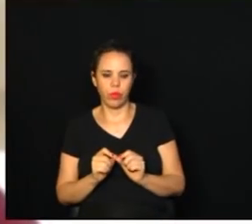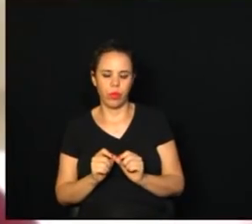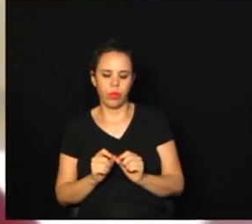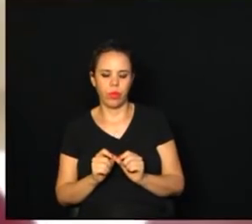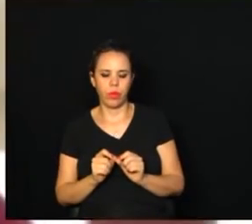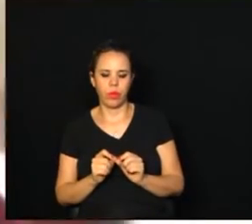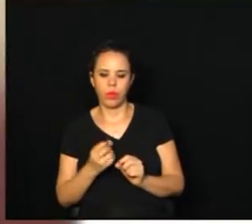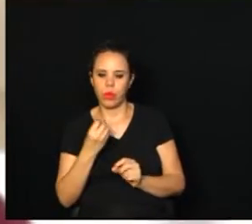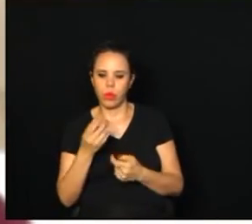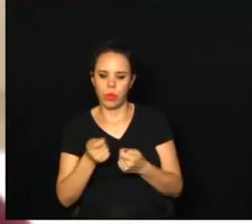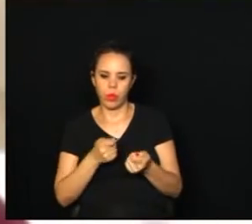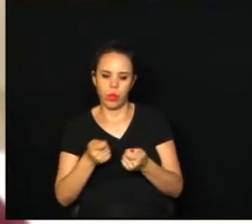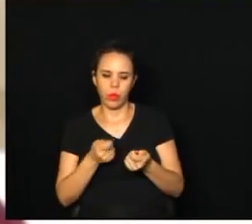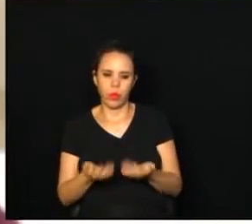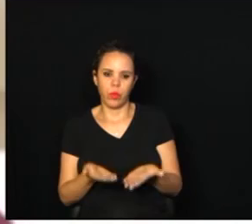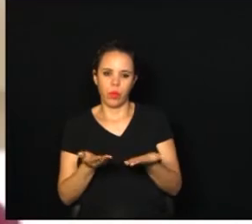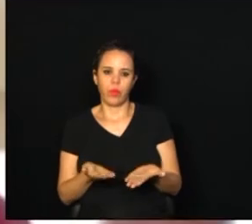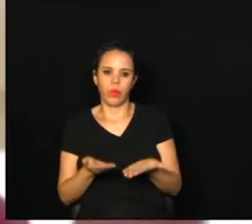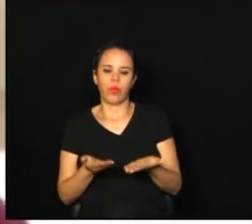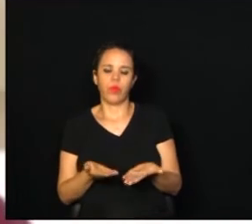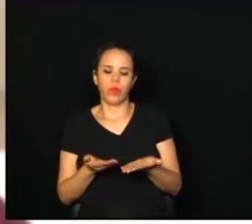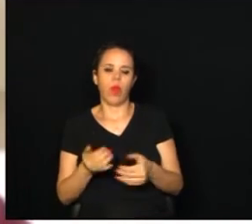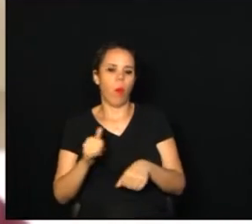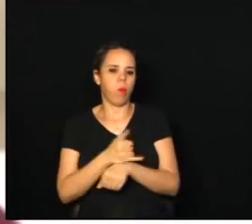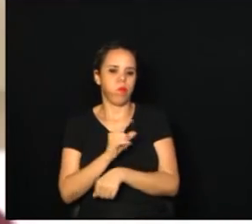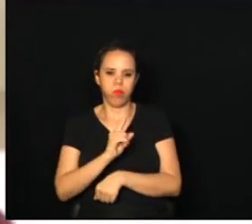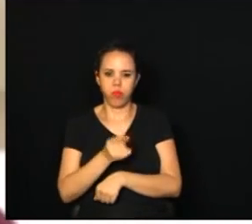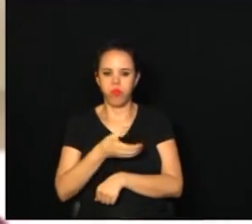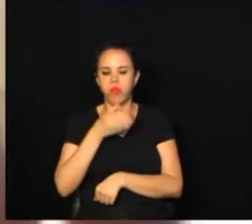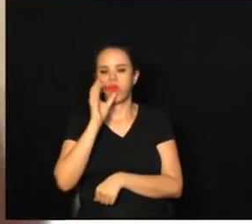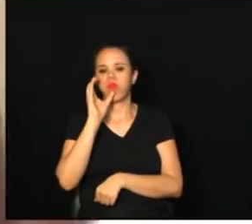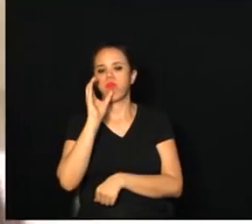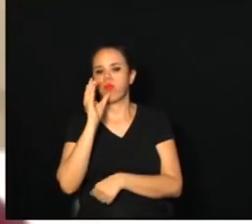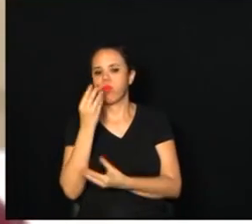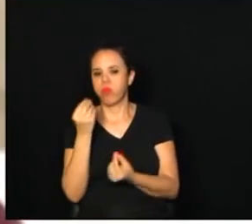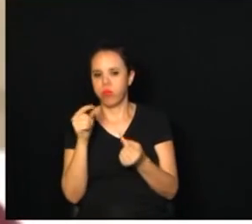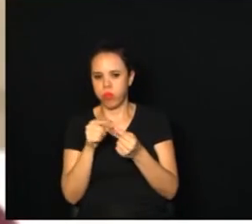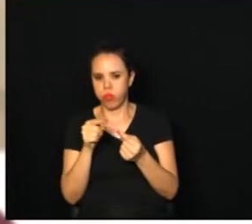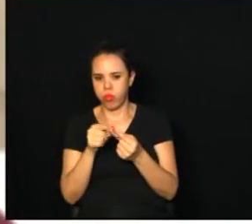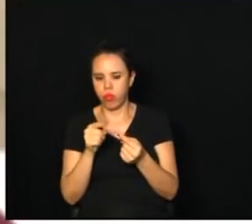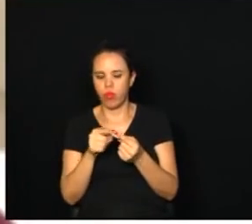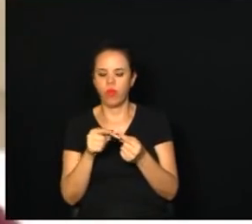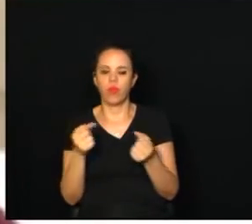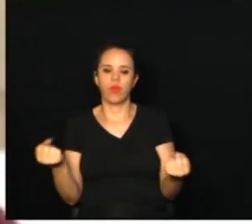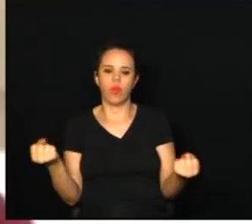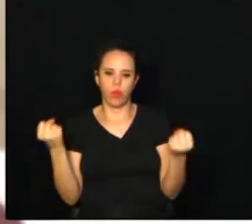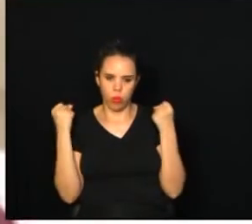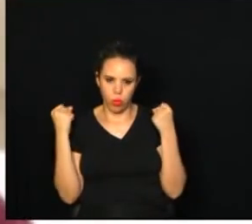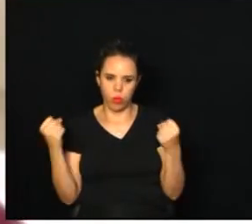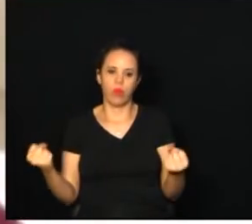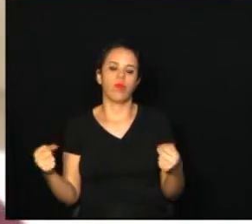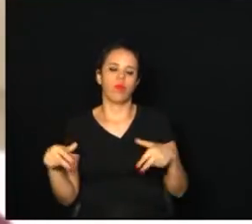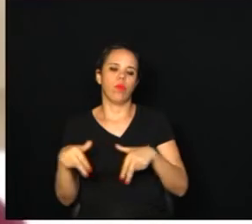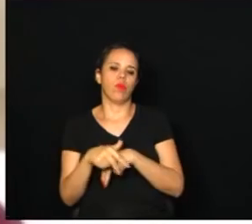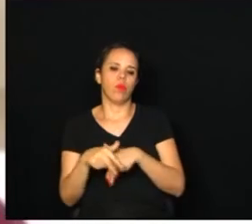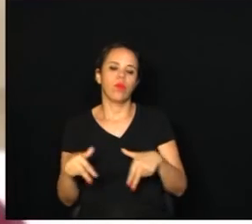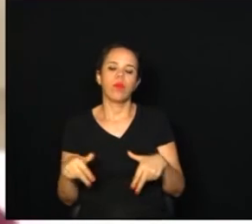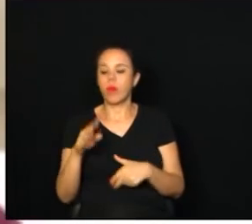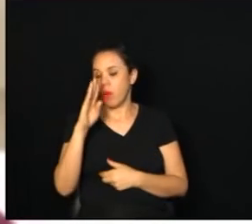para trombose, não é, Viviane? Doutora, essa é uma doença, pelo que a gente está vendo, grave, mas ainda que pouco se fala, pouco